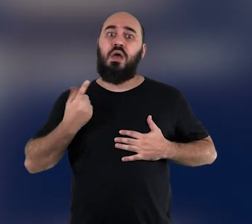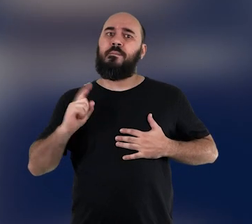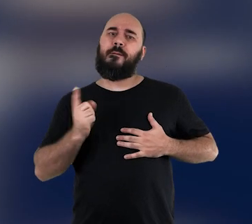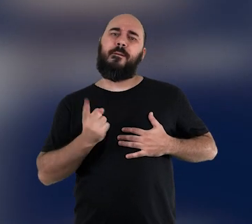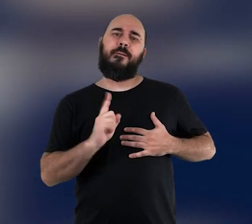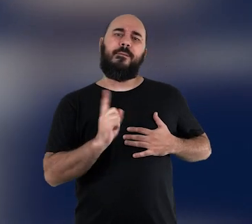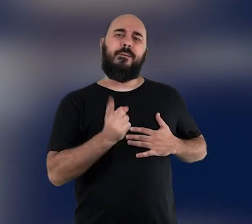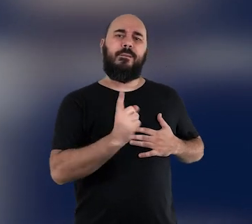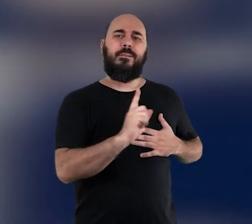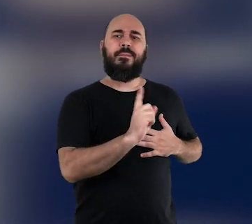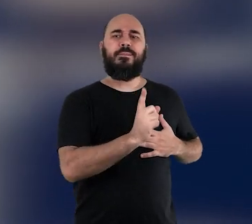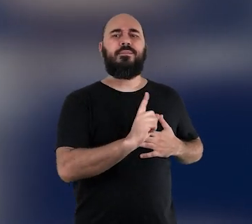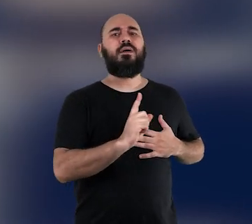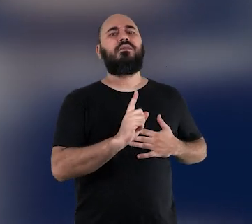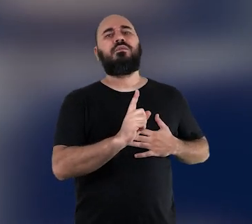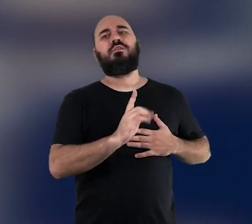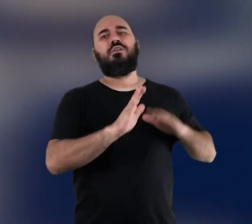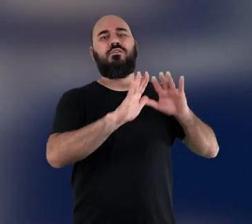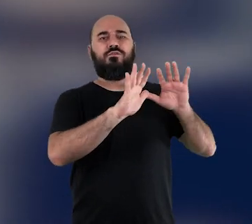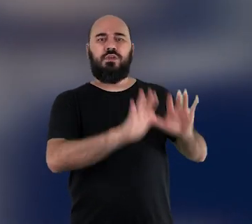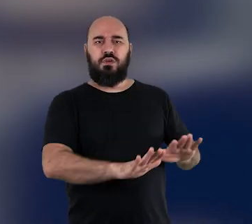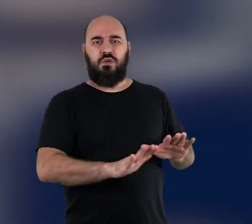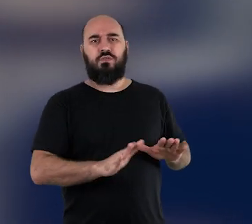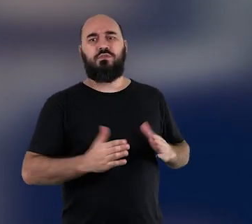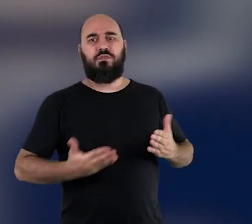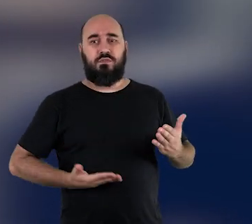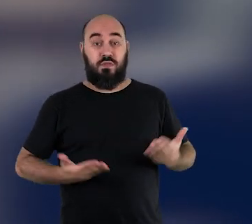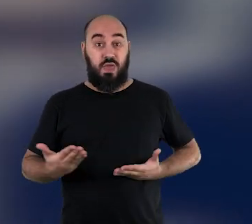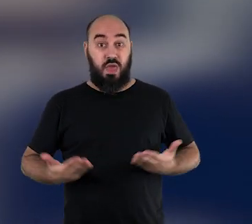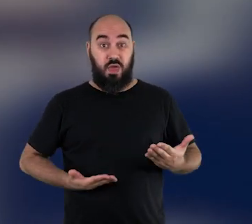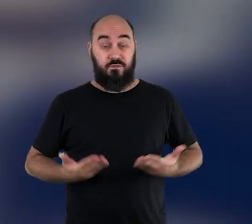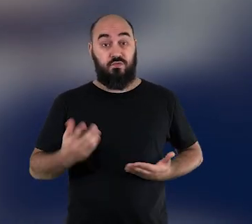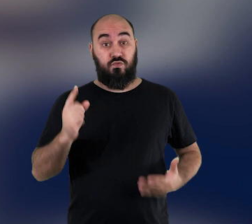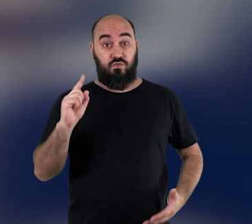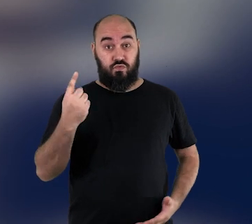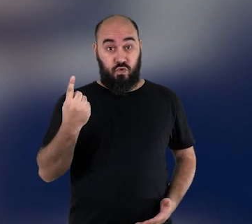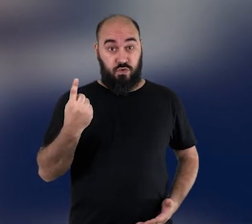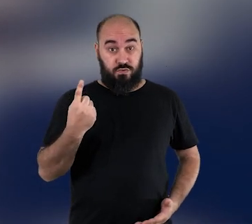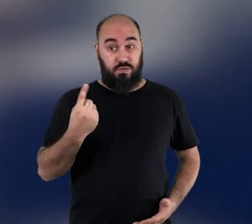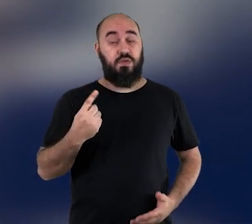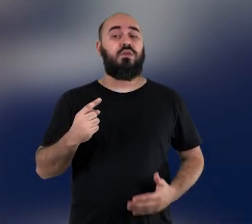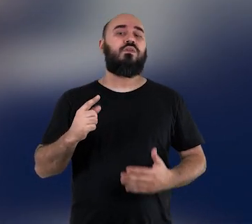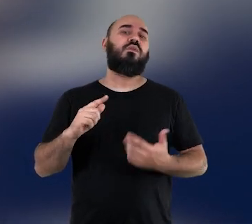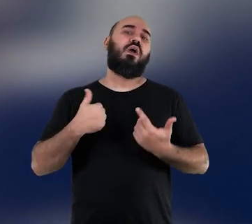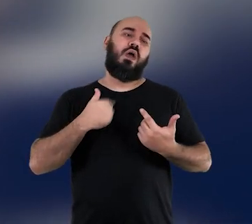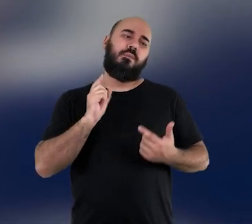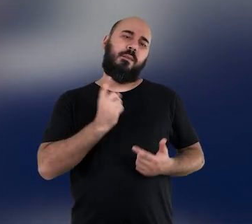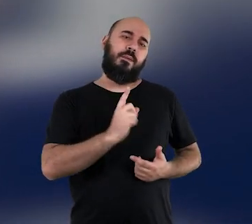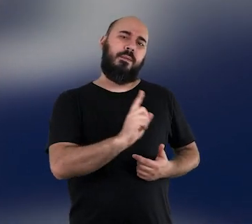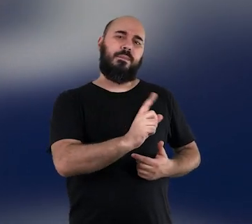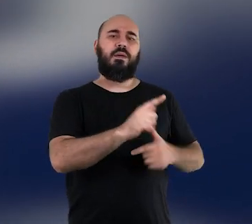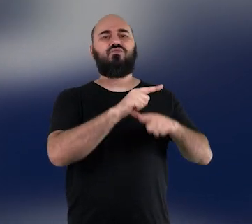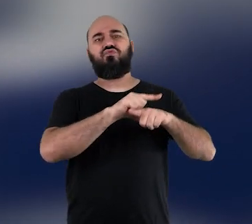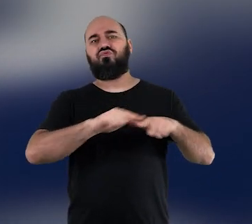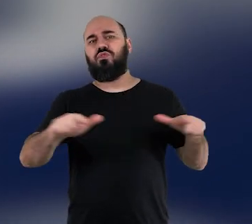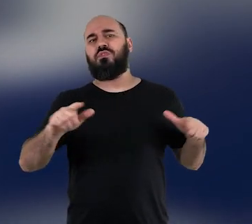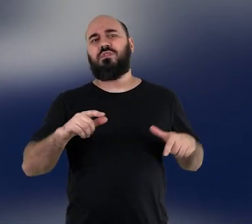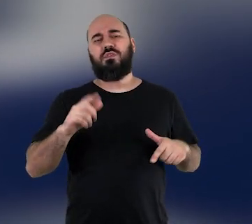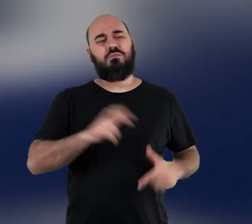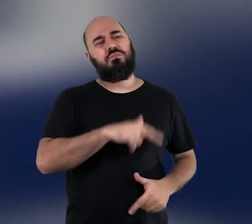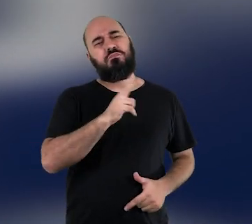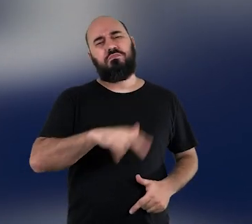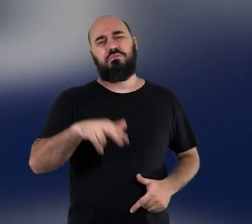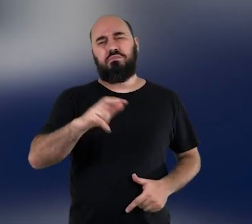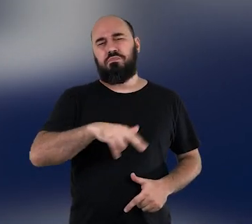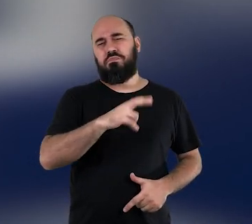servo. Ele mesmo, porém, foi para o deserto, caminhando um dia inteiro. Por fim,